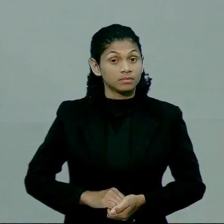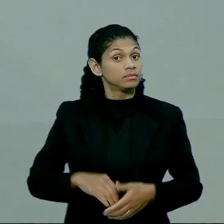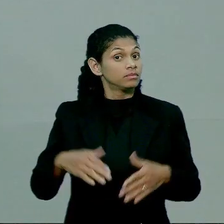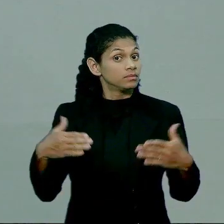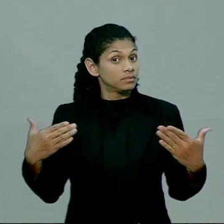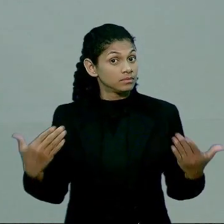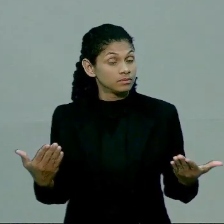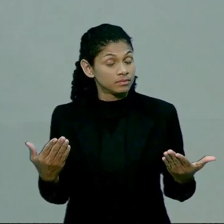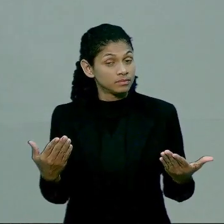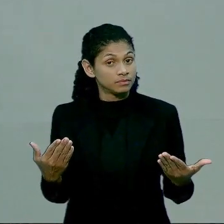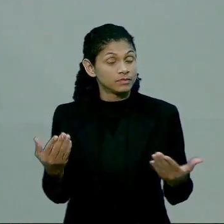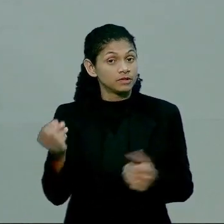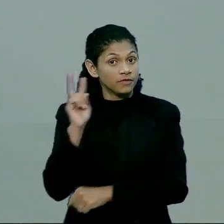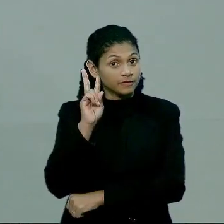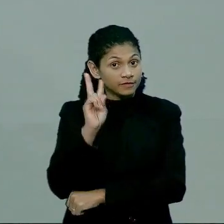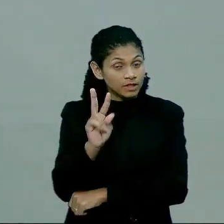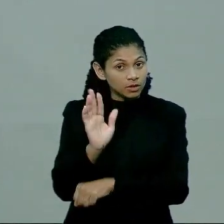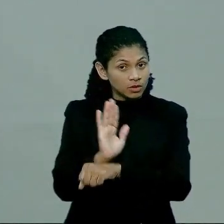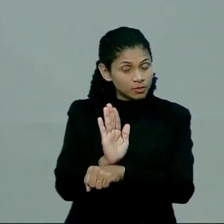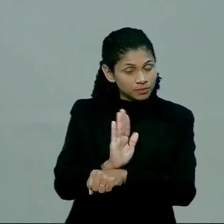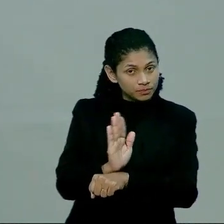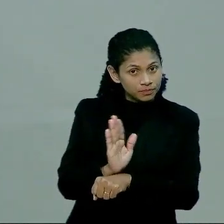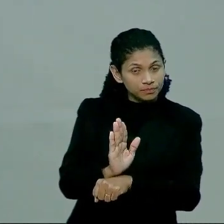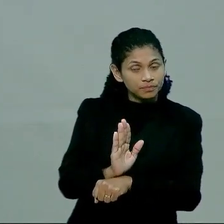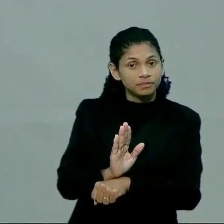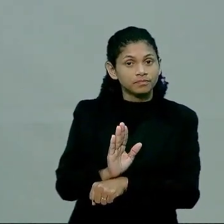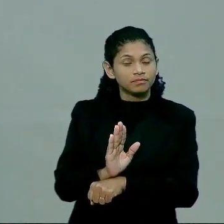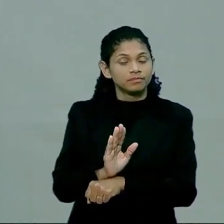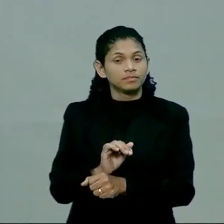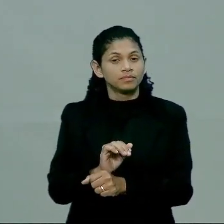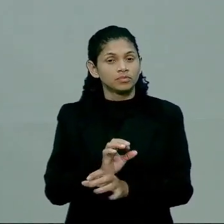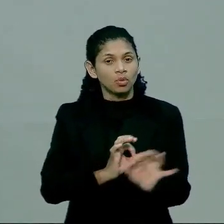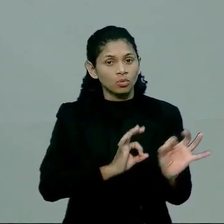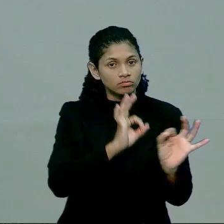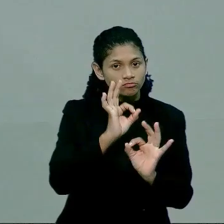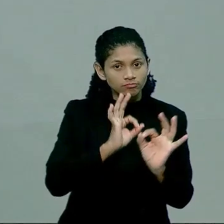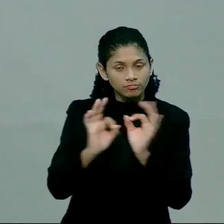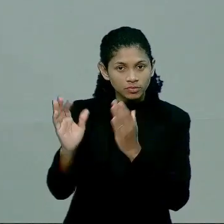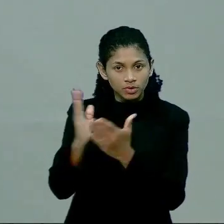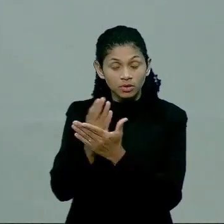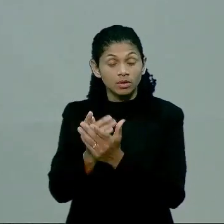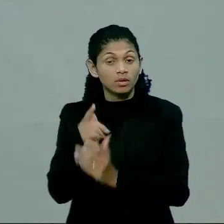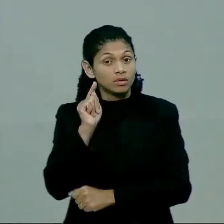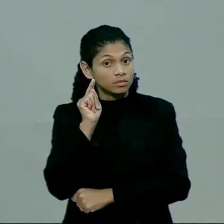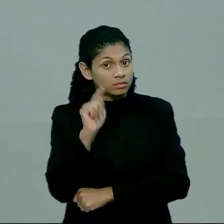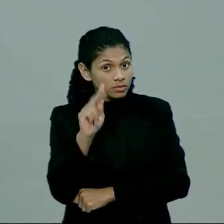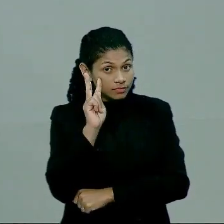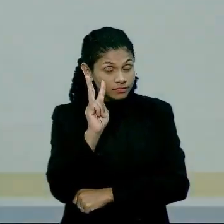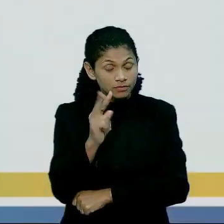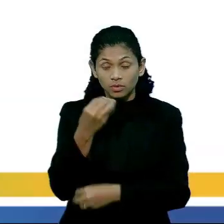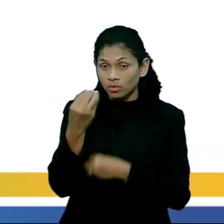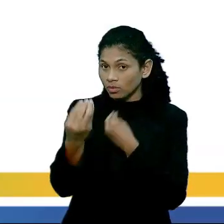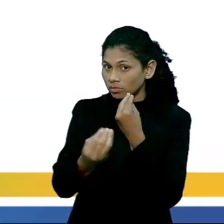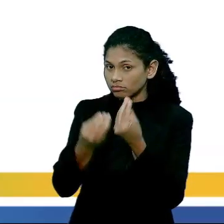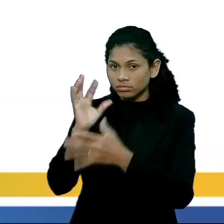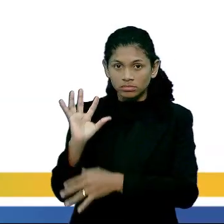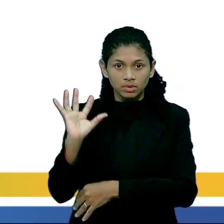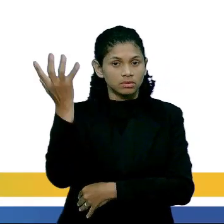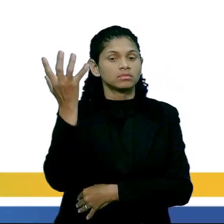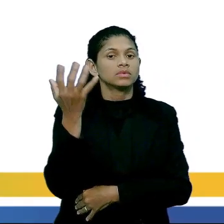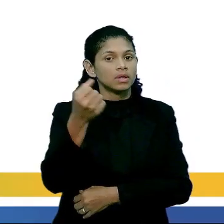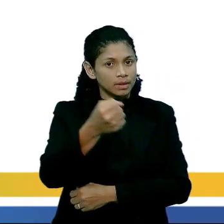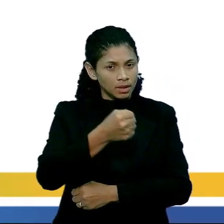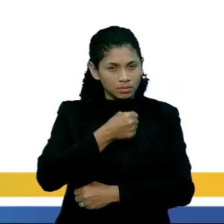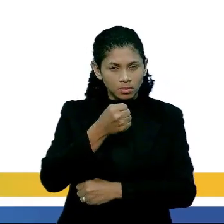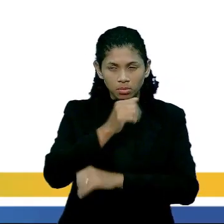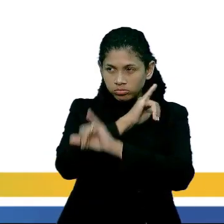bom galera vocês viram aí né nos pequenos vídeos aí a gente montou alguns para você ver como se dá a publicidade agora nós temos